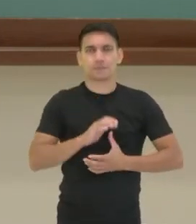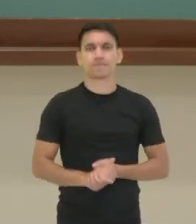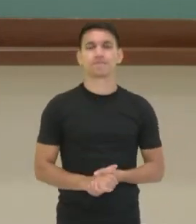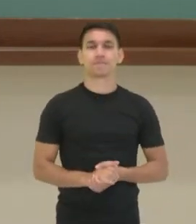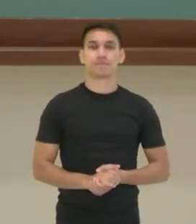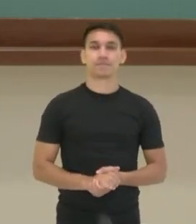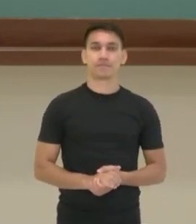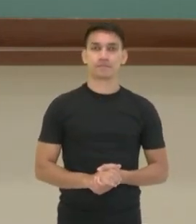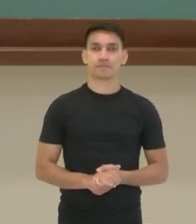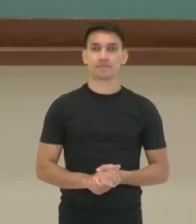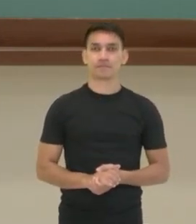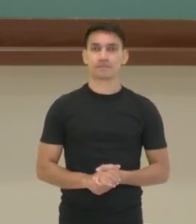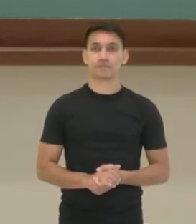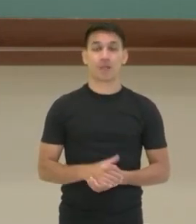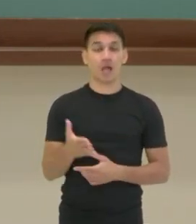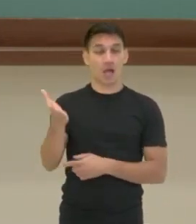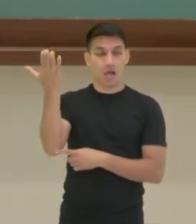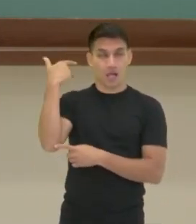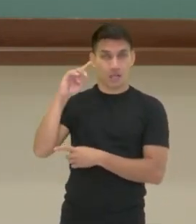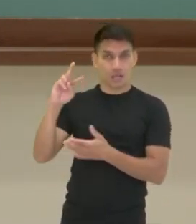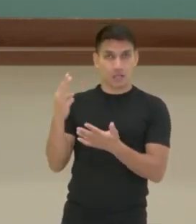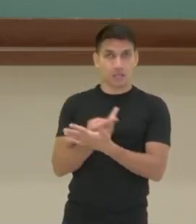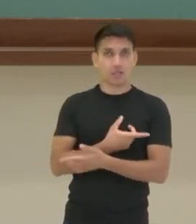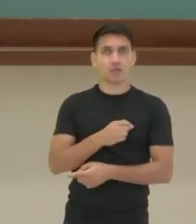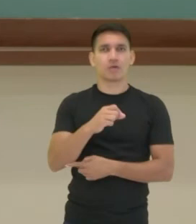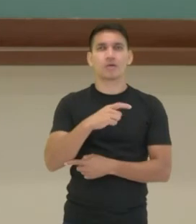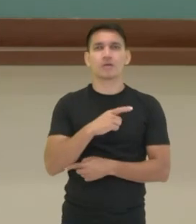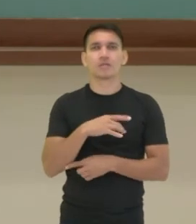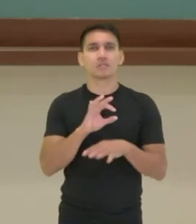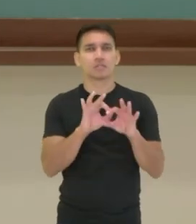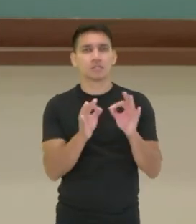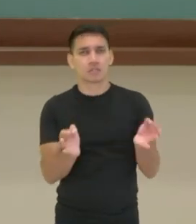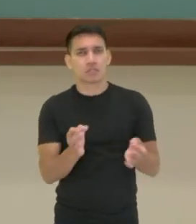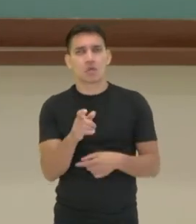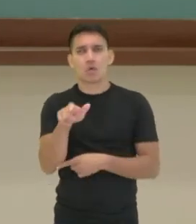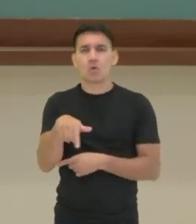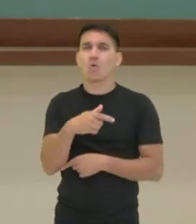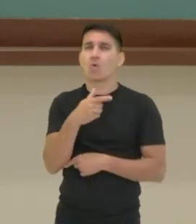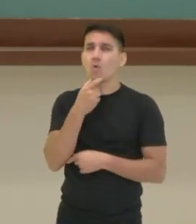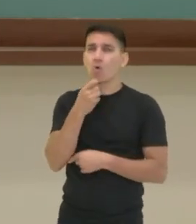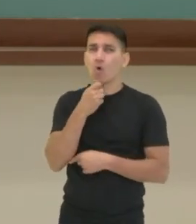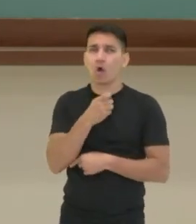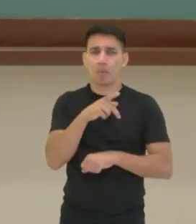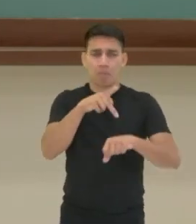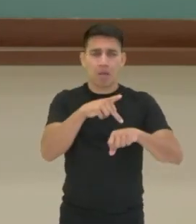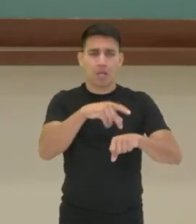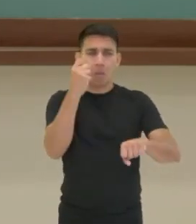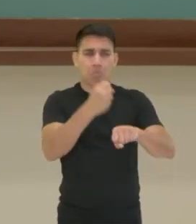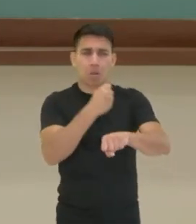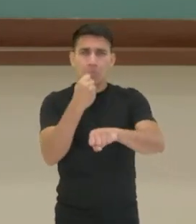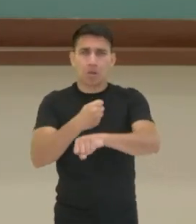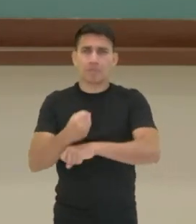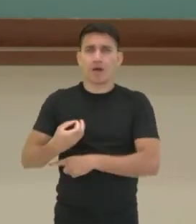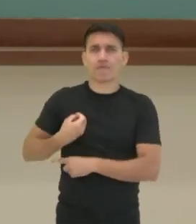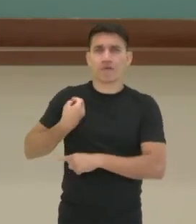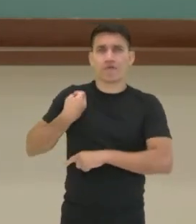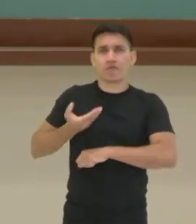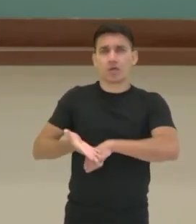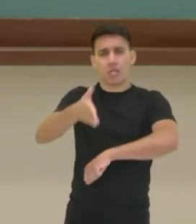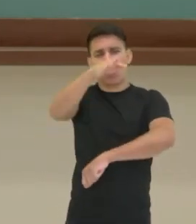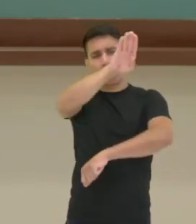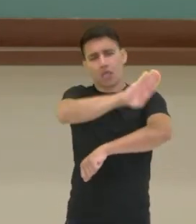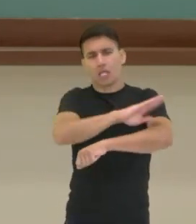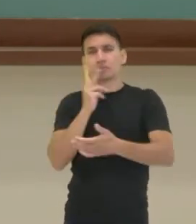assim. Era uma vez um simples e humilde quebrador de pedras. Passou a vida no pé de uma grande montanha,